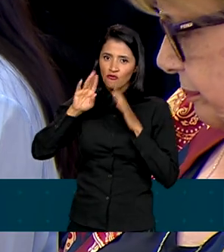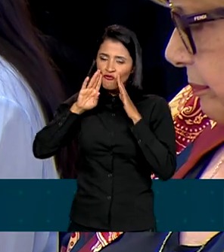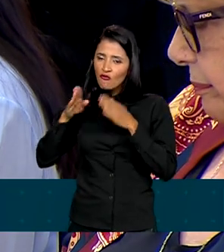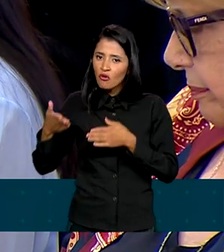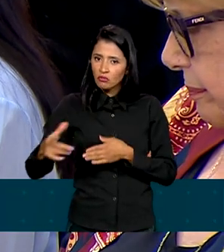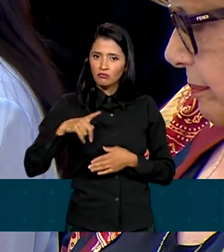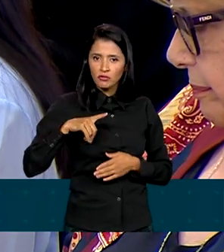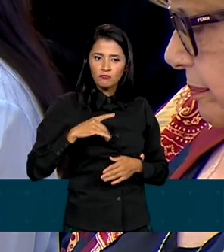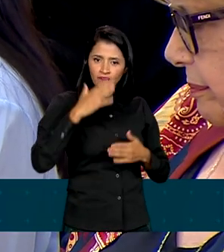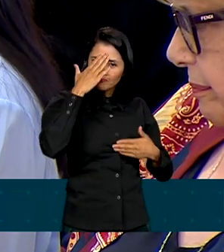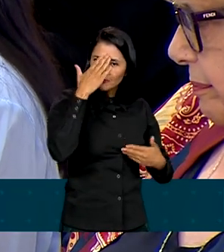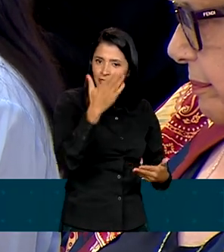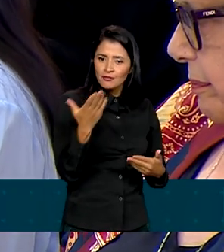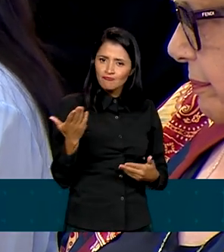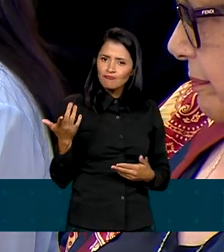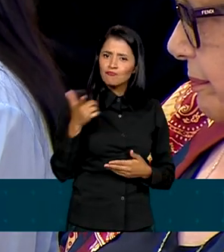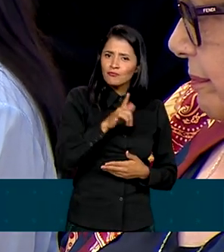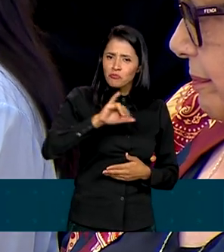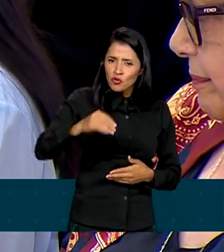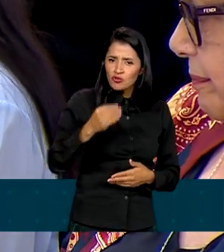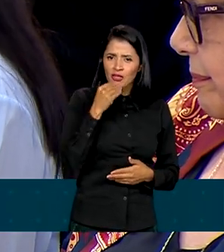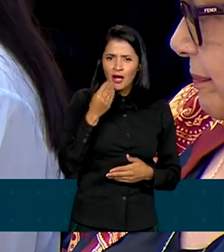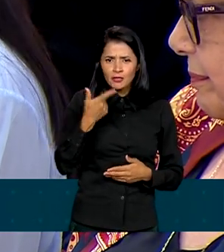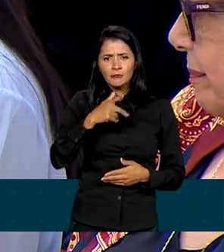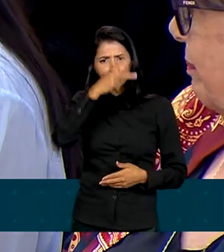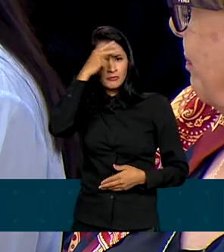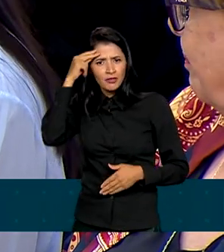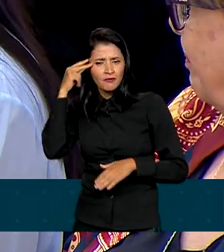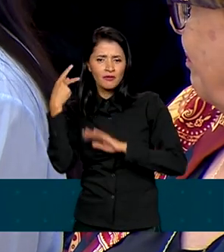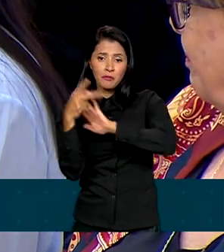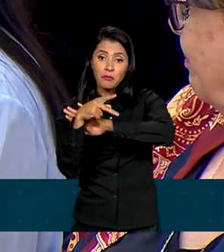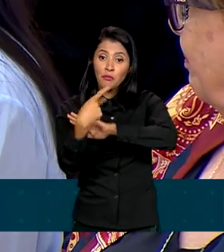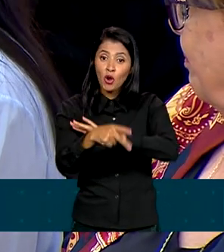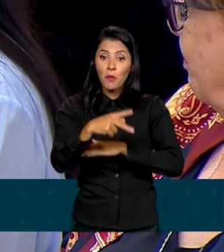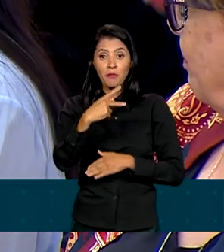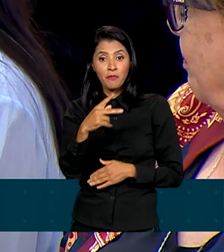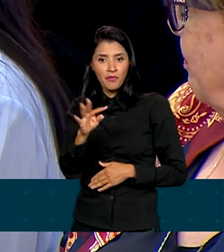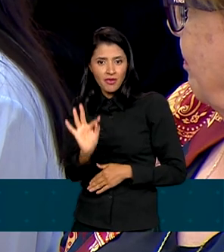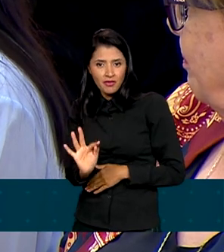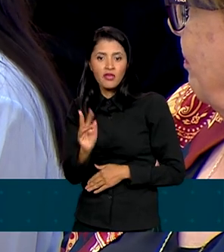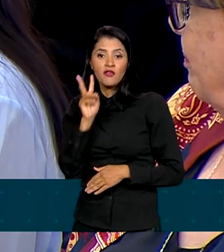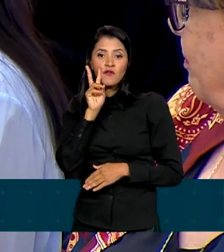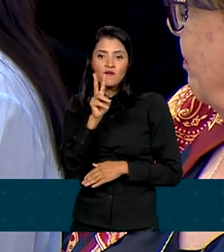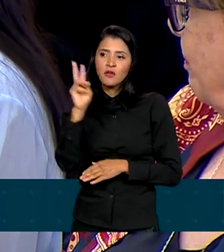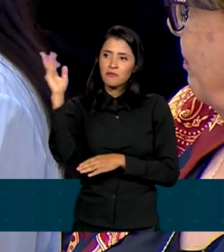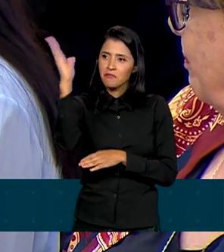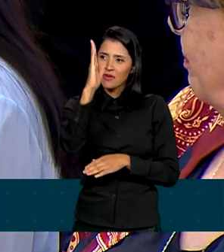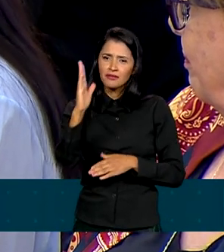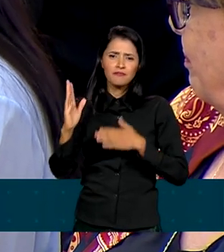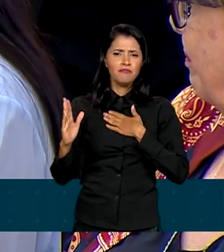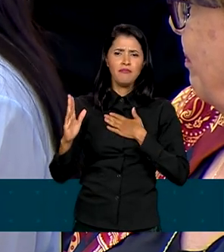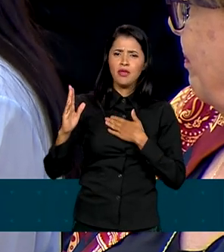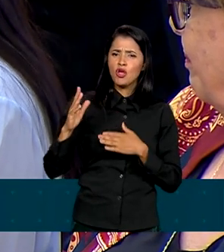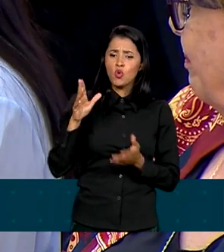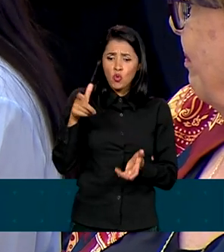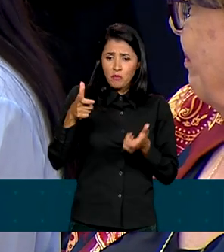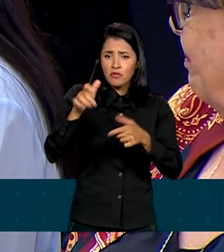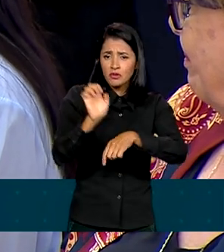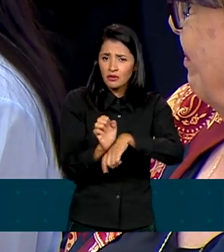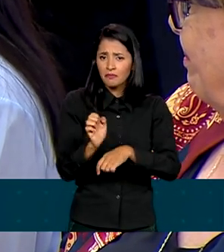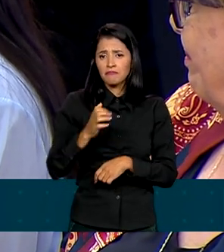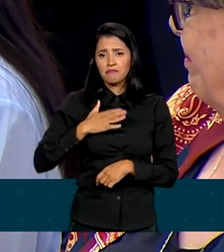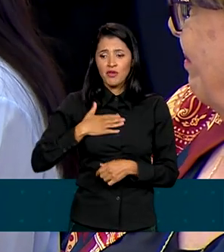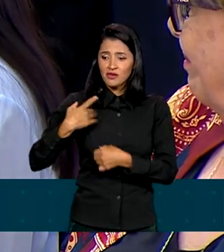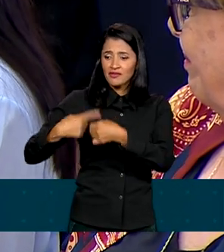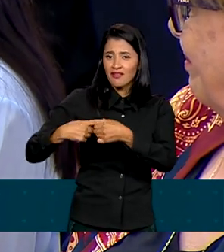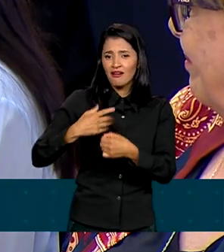tendo a oportunidade de ser uma prefeita do PT. Sou muito grata de poder estar vendo o meu Brasil, o meu Pernambuco e a minha cidade